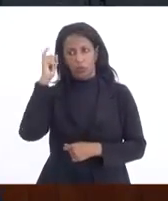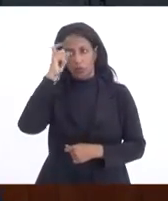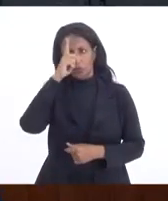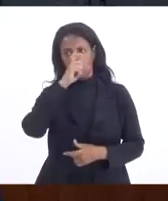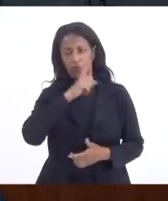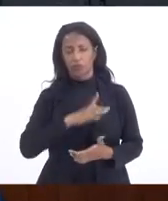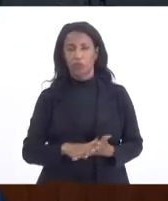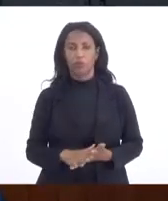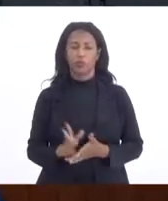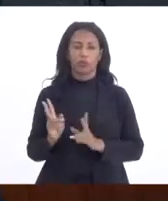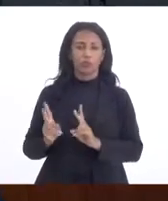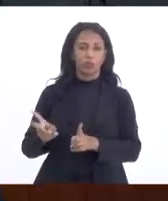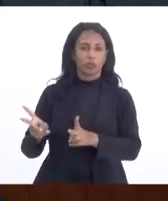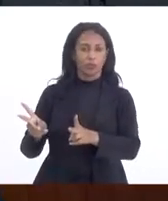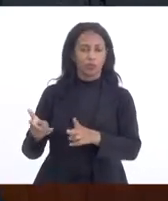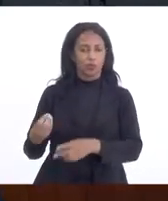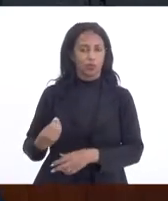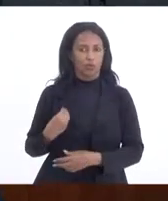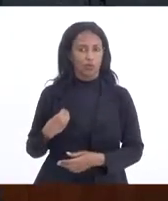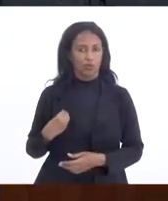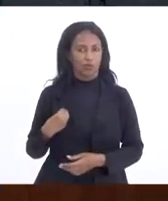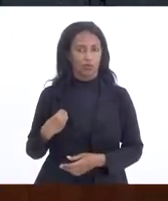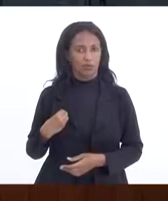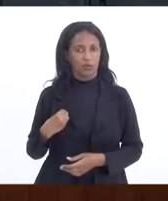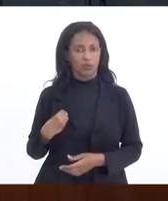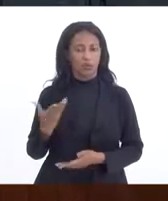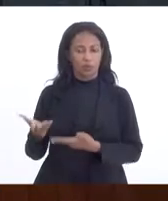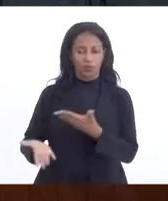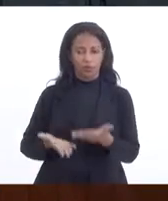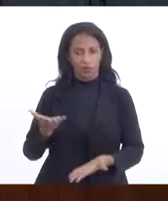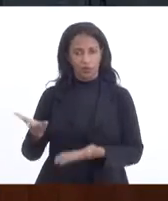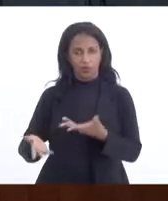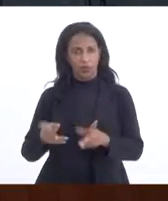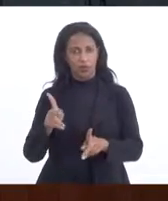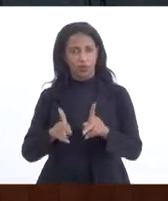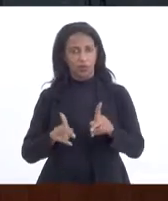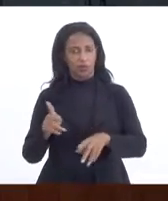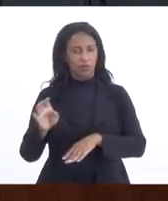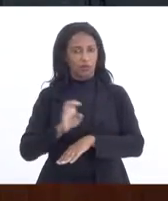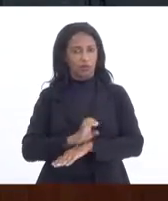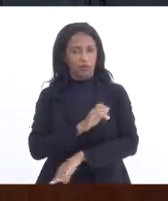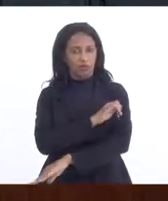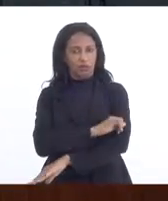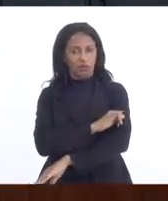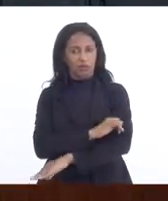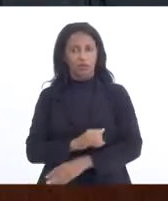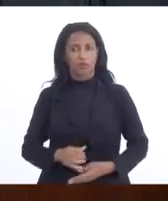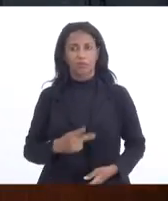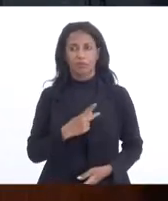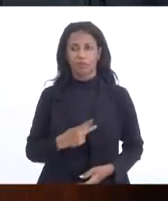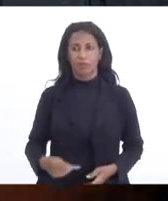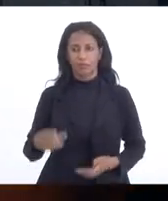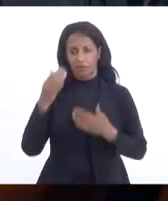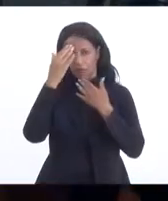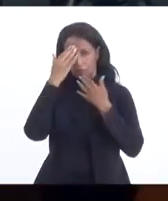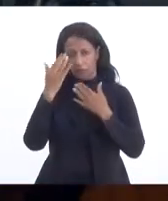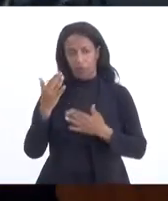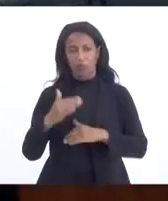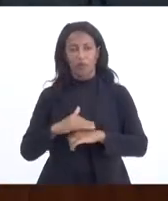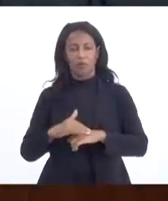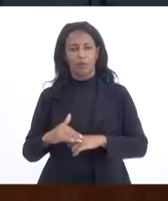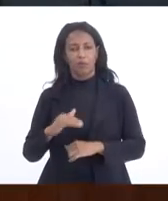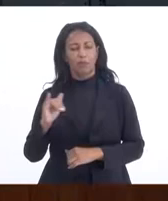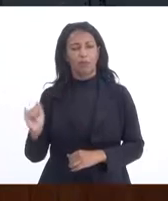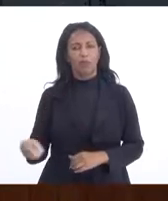dificuldade, continuar sobrevivendo, continuar cuidando do povo do nosso Estado do Rio de Janeiro. Presidente, muito obrigado pelo carinho,